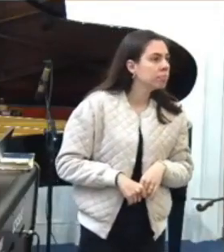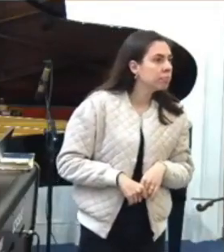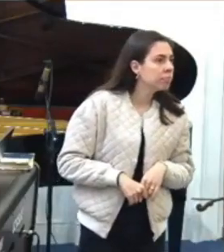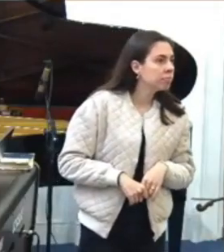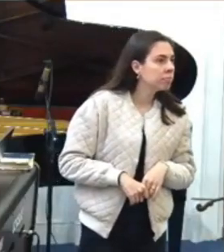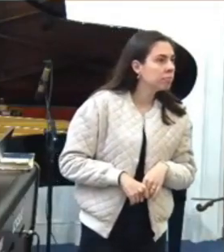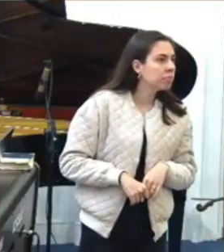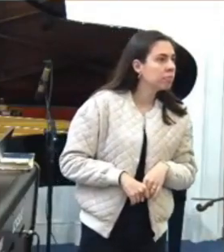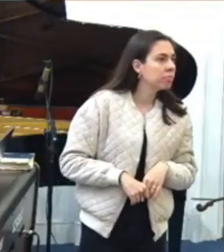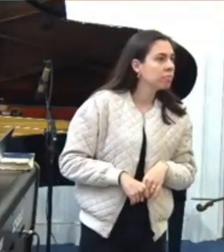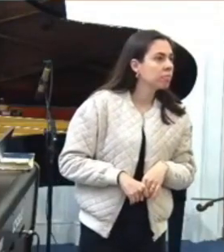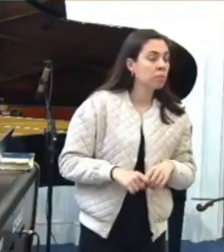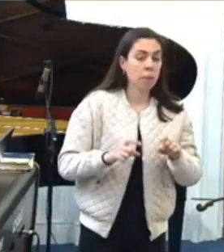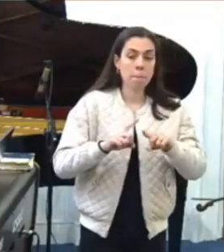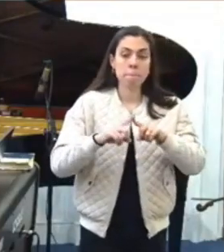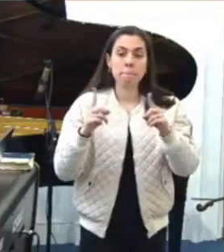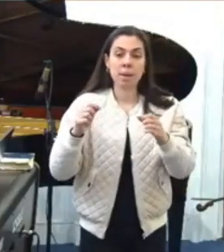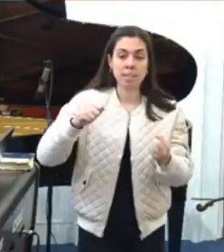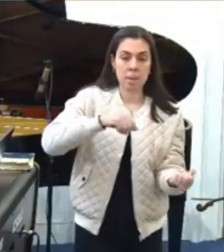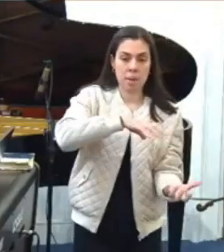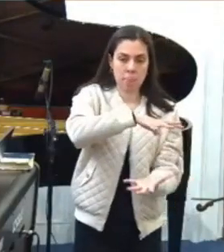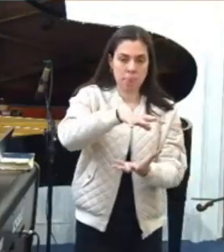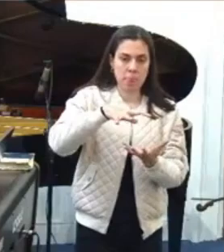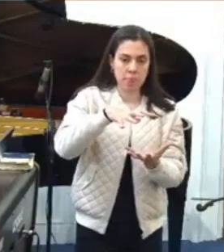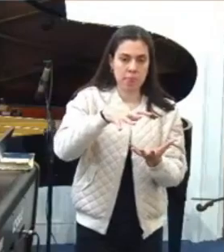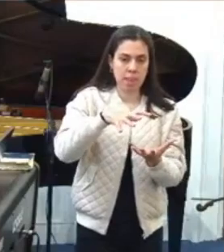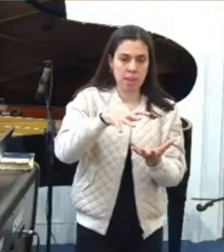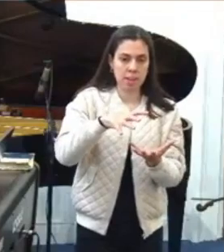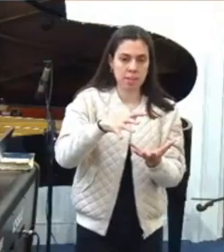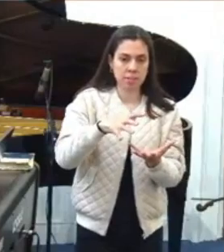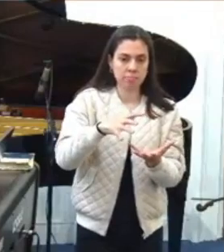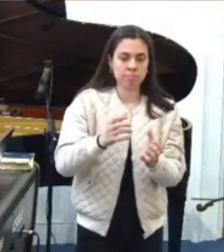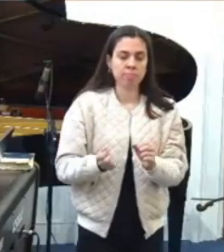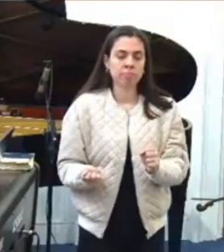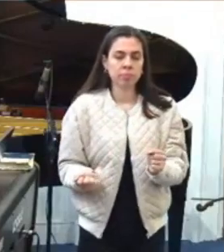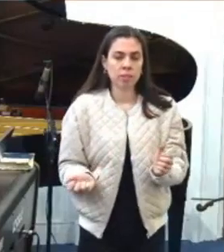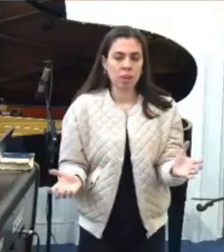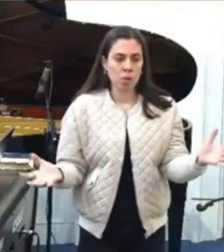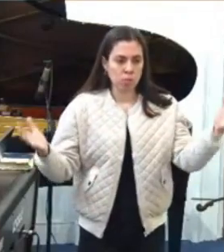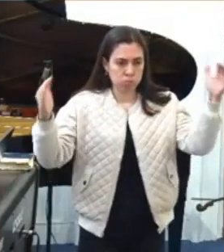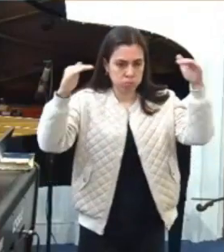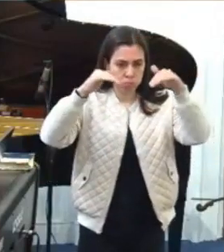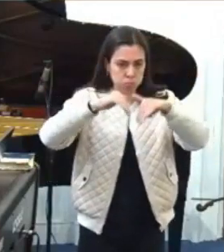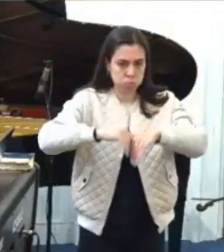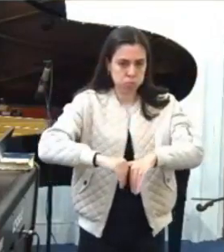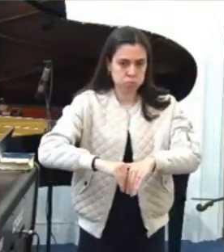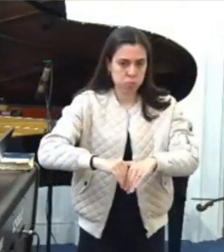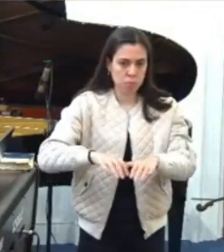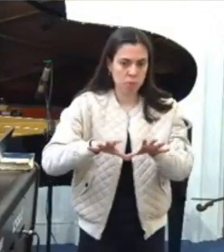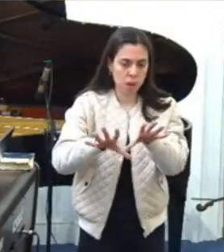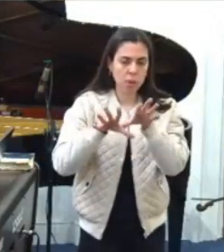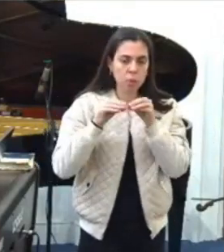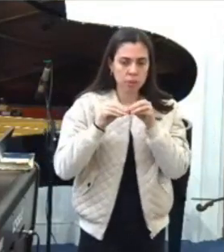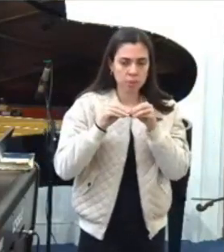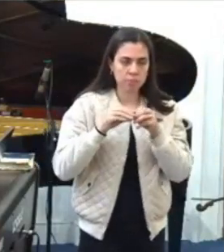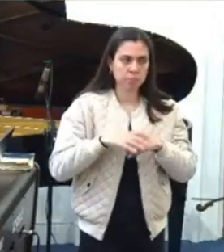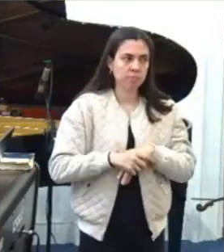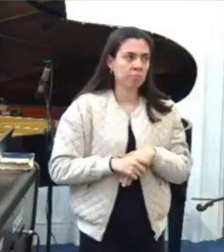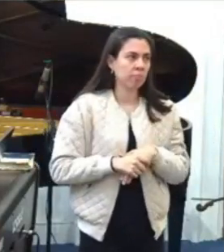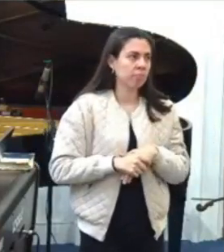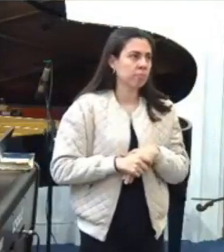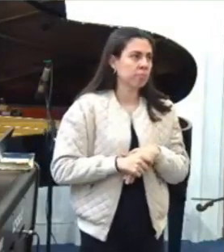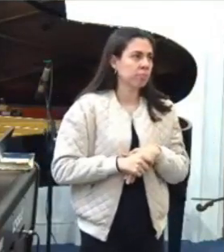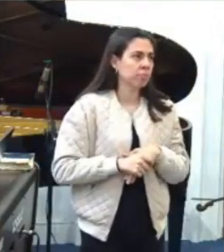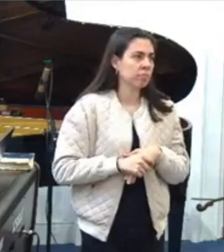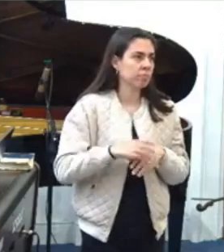tinha lançado de sua boca. O dragão ficou irado com a mulher e foi travar guerra com o restante da